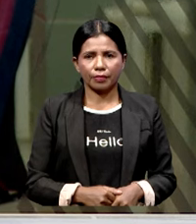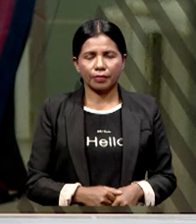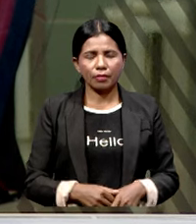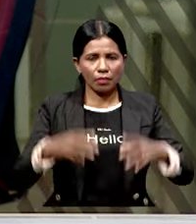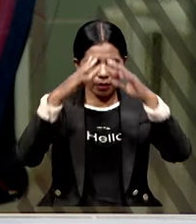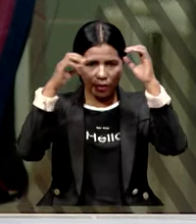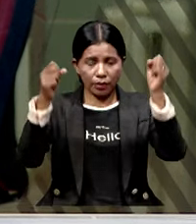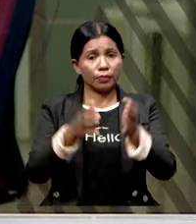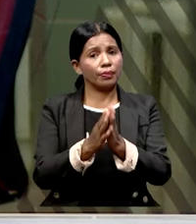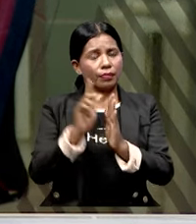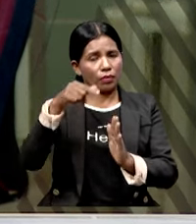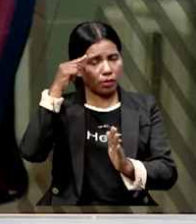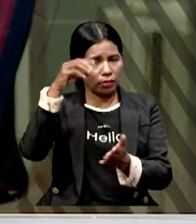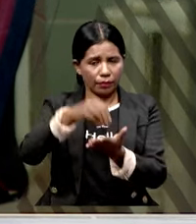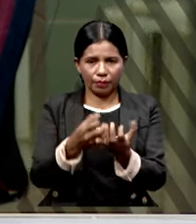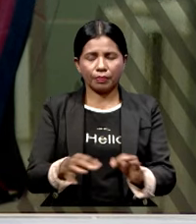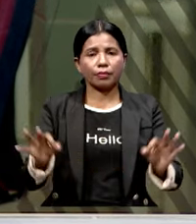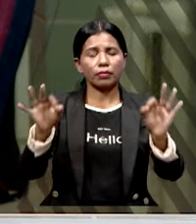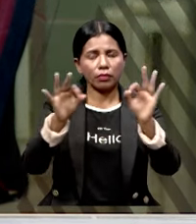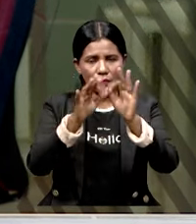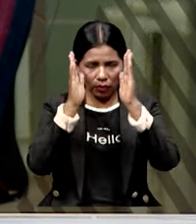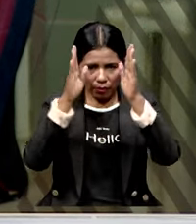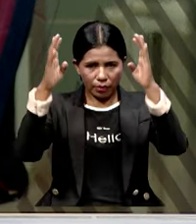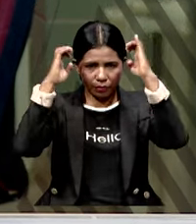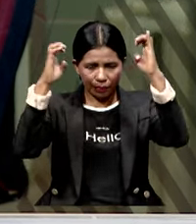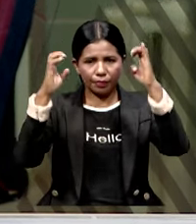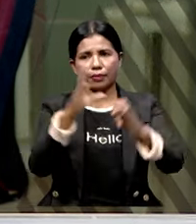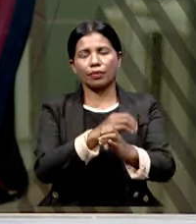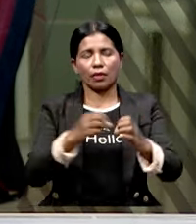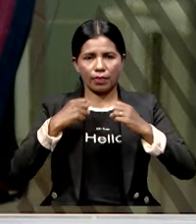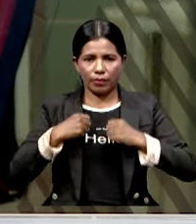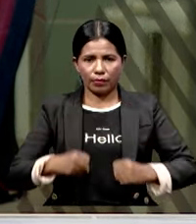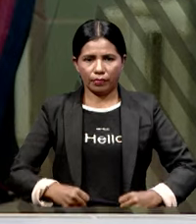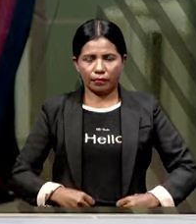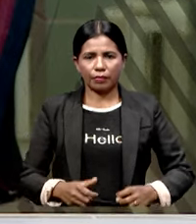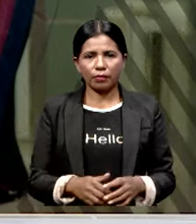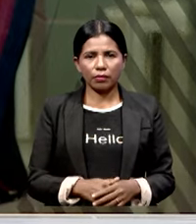O Presidente da República e o seu governo a total prioridade para o setor educação no saúde.